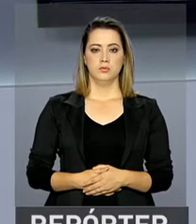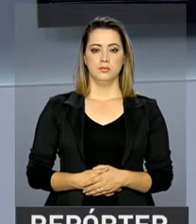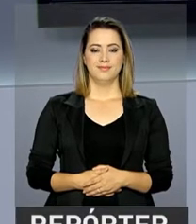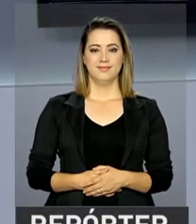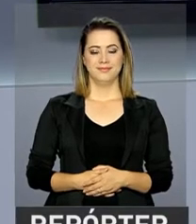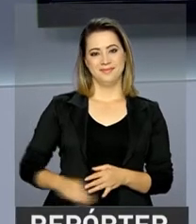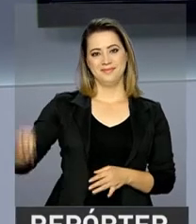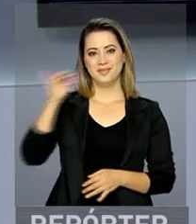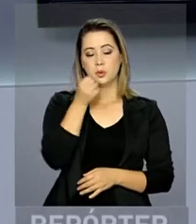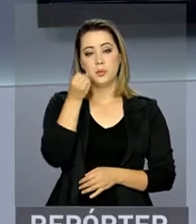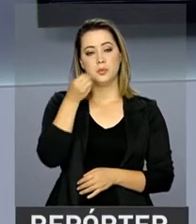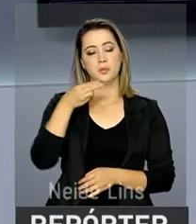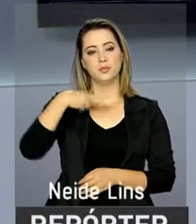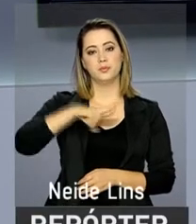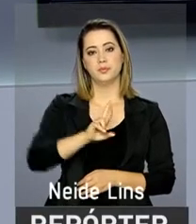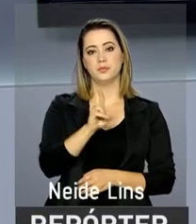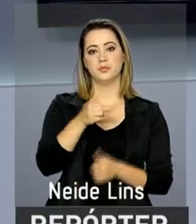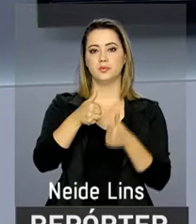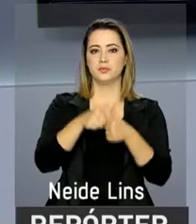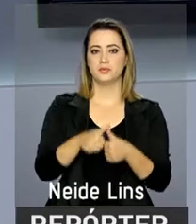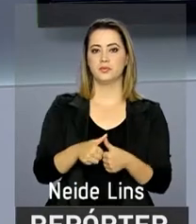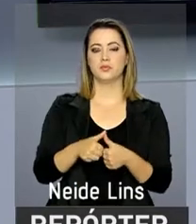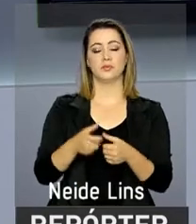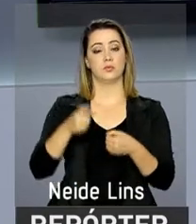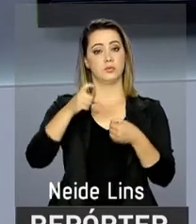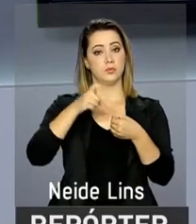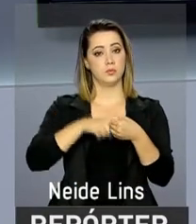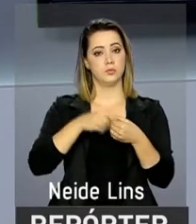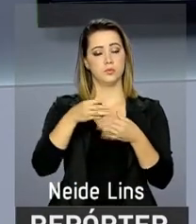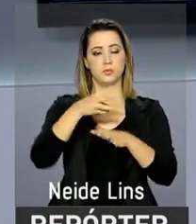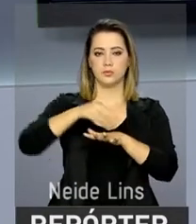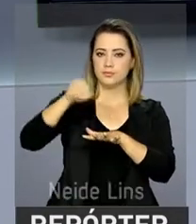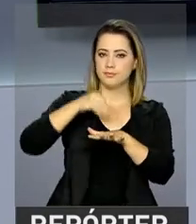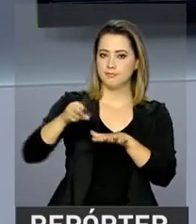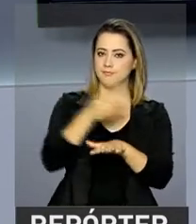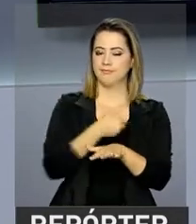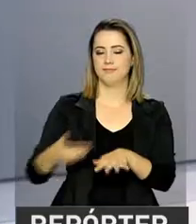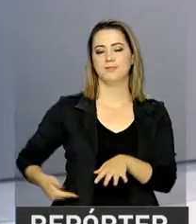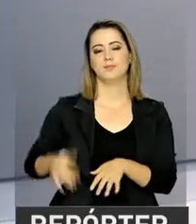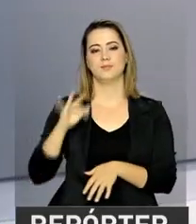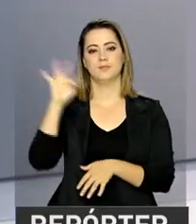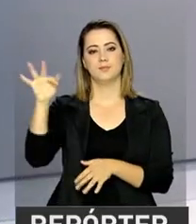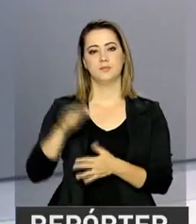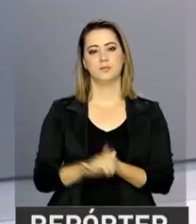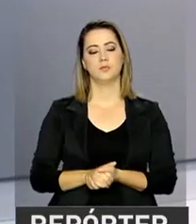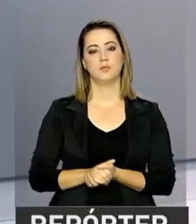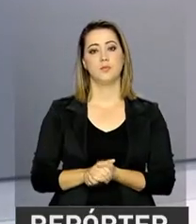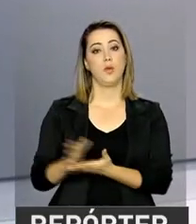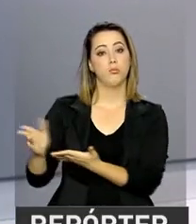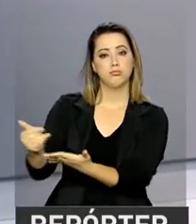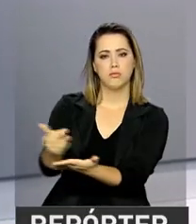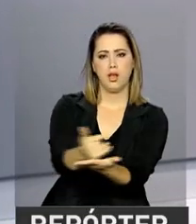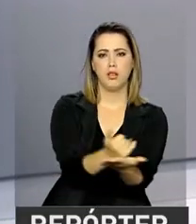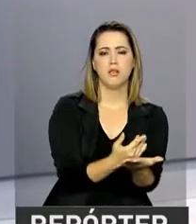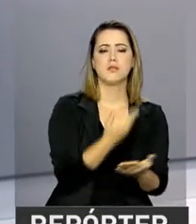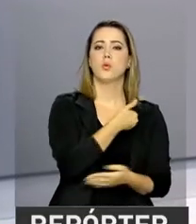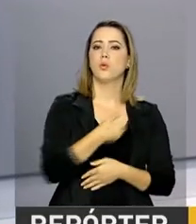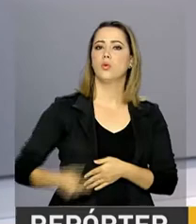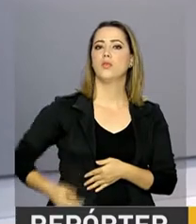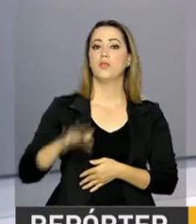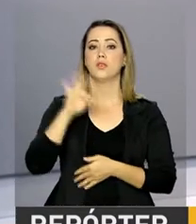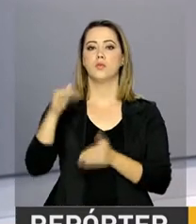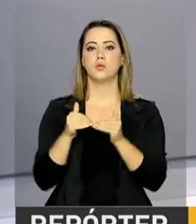olá o repórter nbr está de volta com as notícias do governo federal a arrecadação federal subiu para